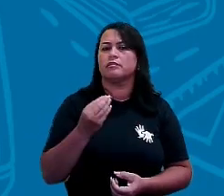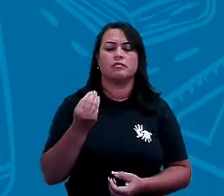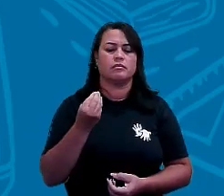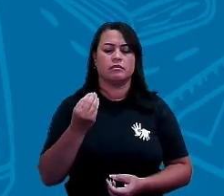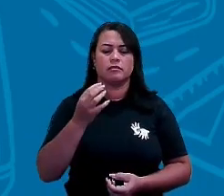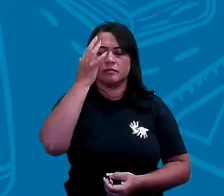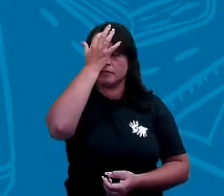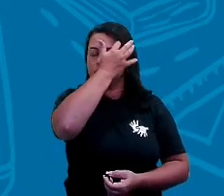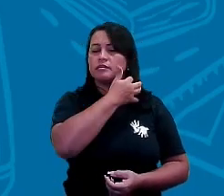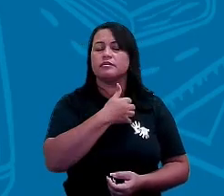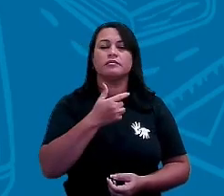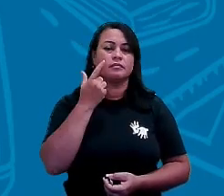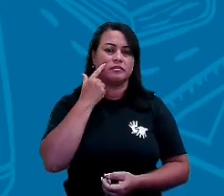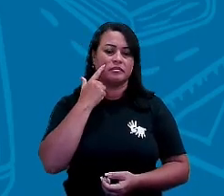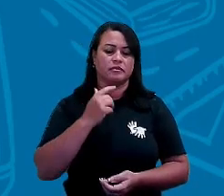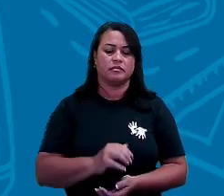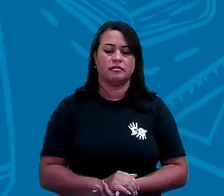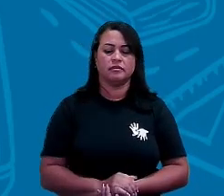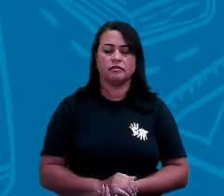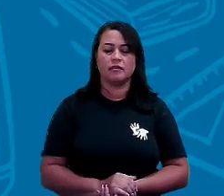Vamos lá? Então, eu tenho aí, ó,